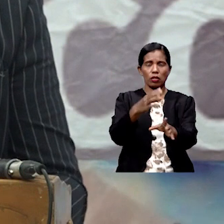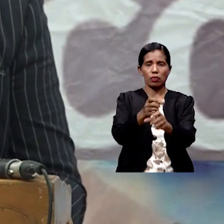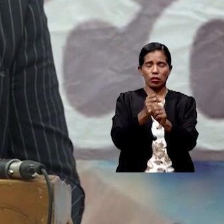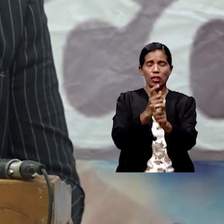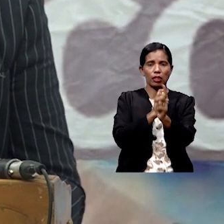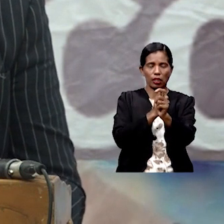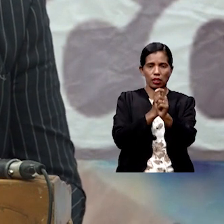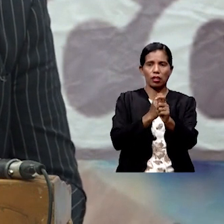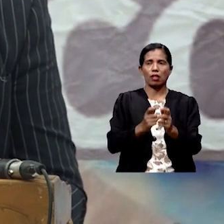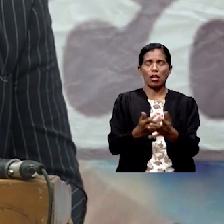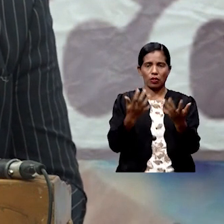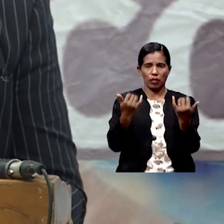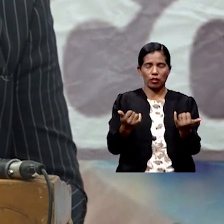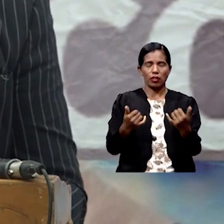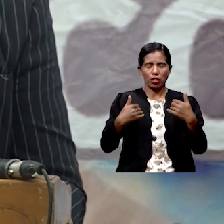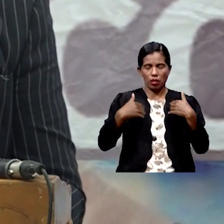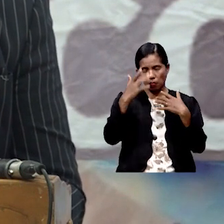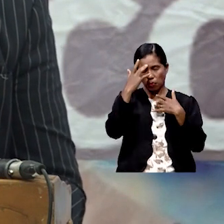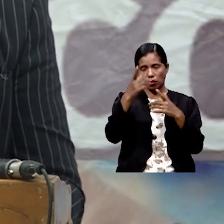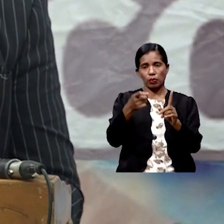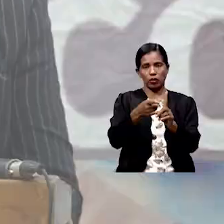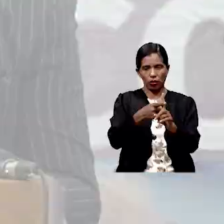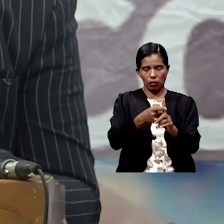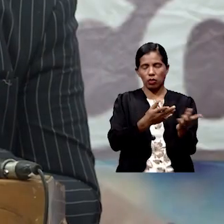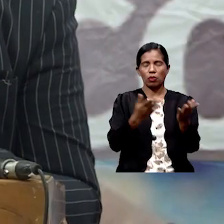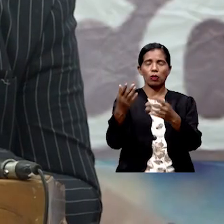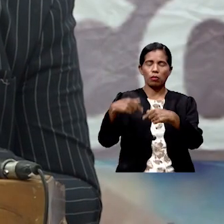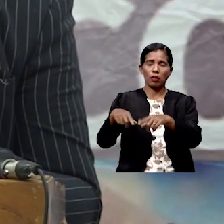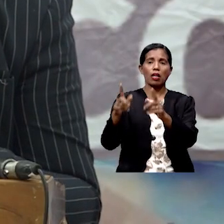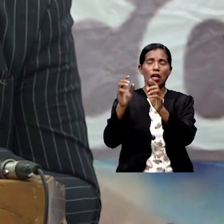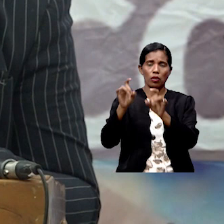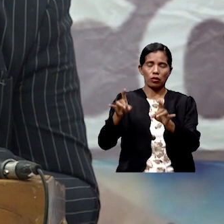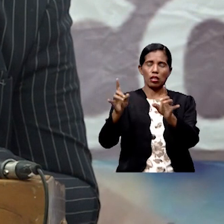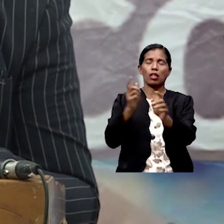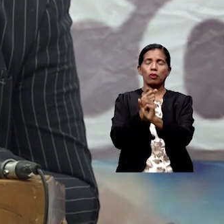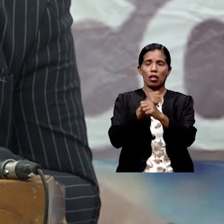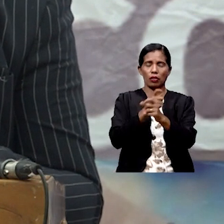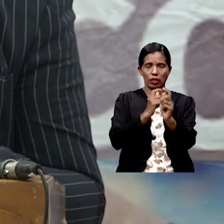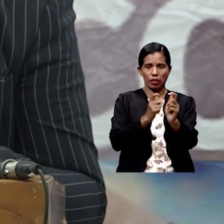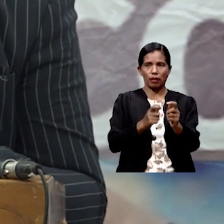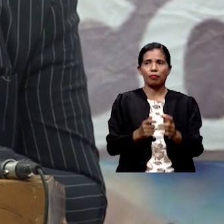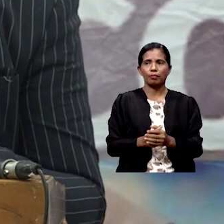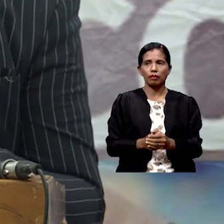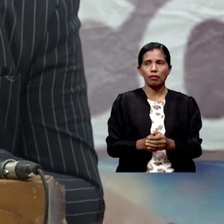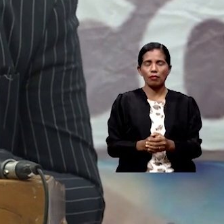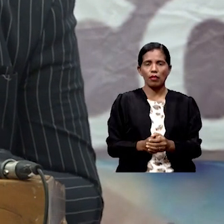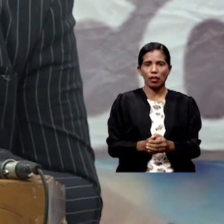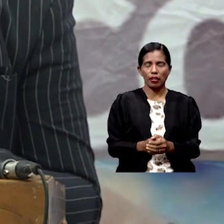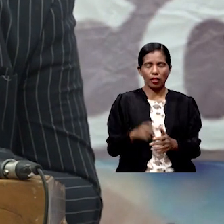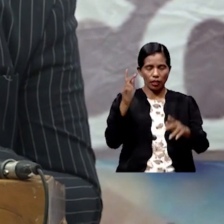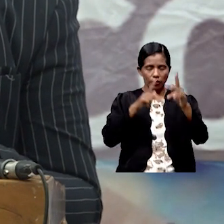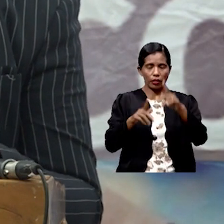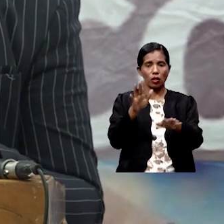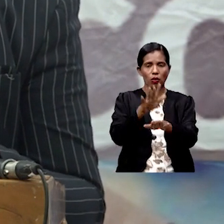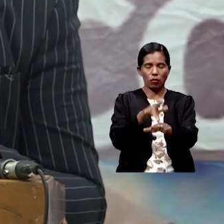maka agora darang positivo, ite se lori na fatemba ho di halo teste. Maiore kazu nebe maka ita detekta ne, iha ita ni komunidade, transmisau